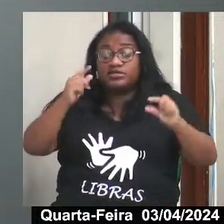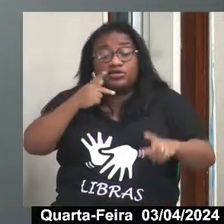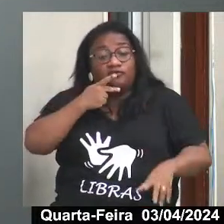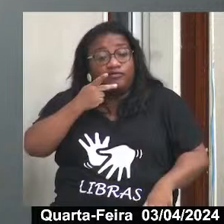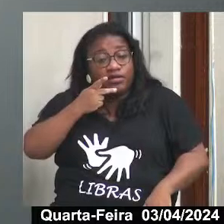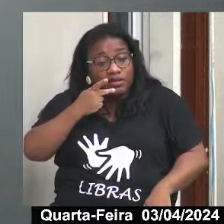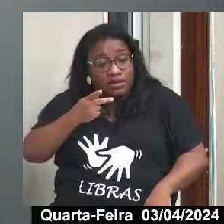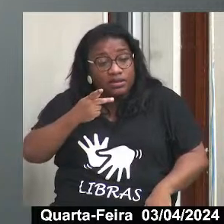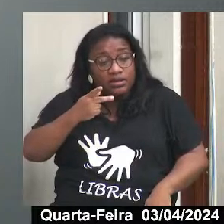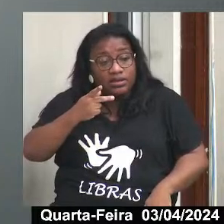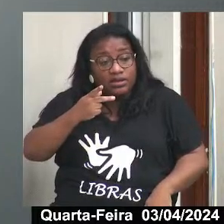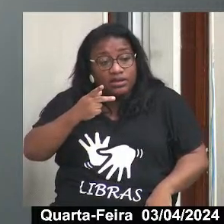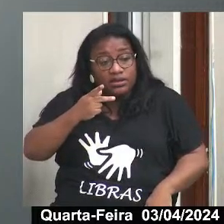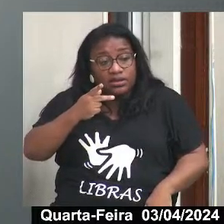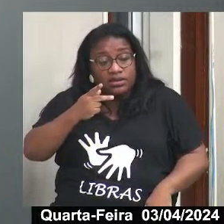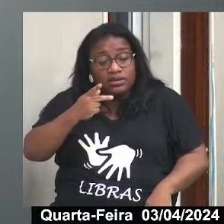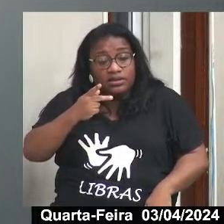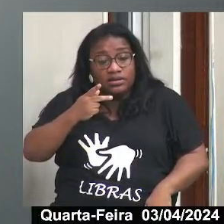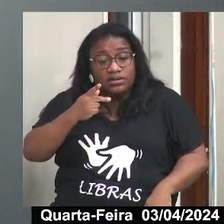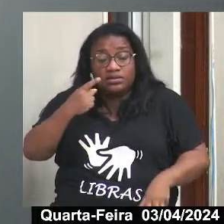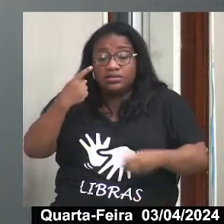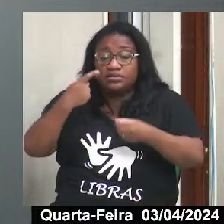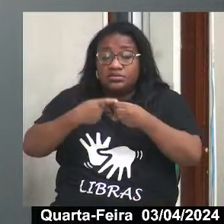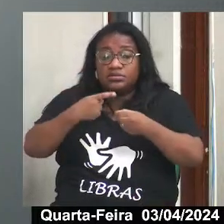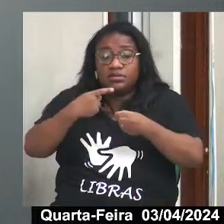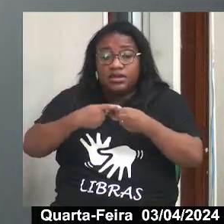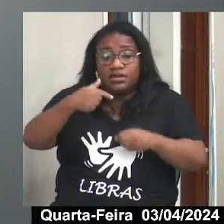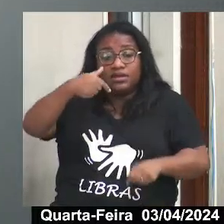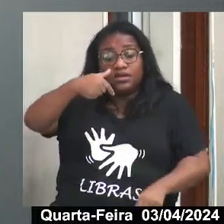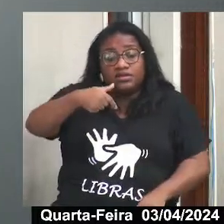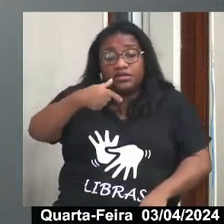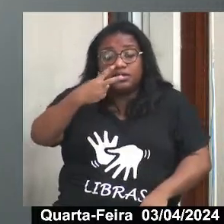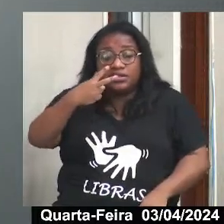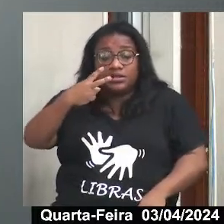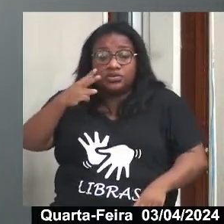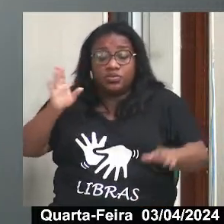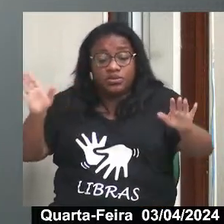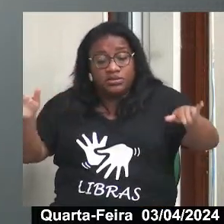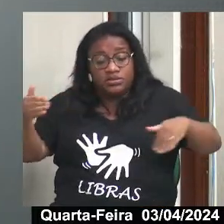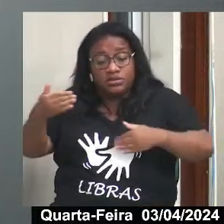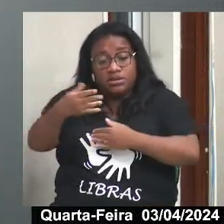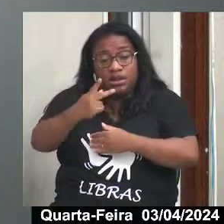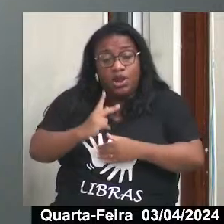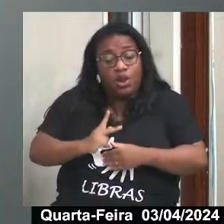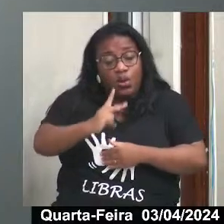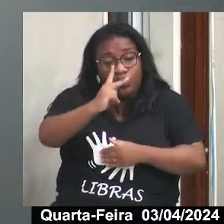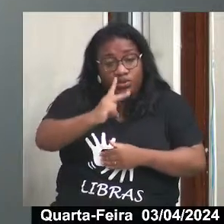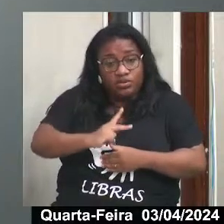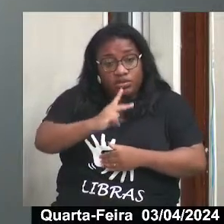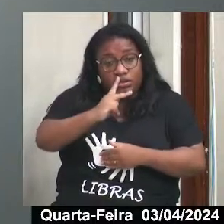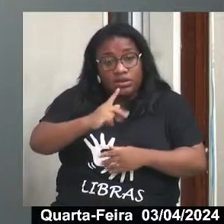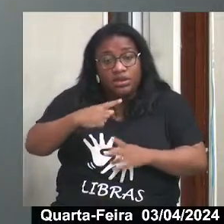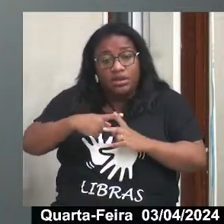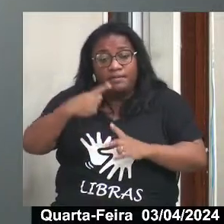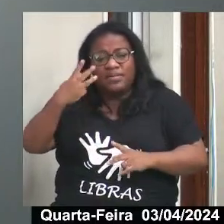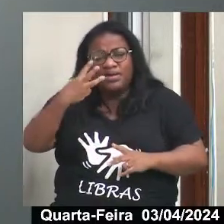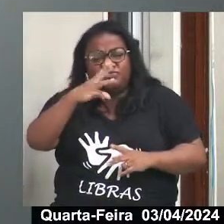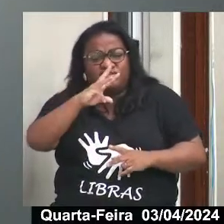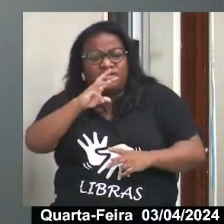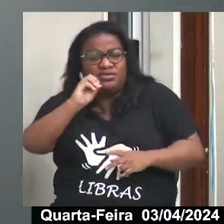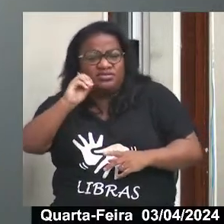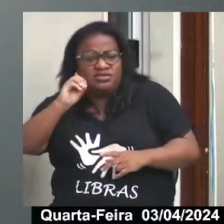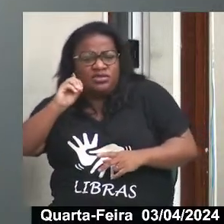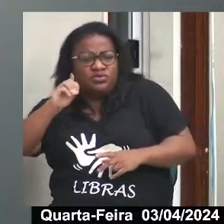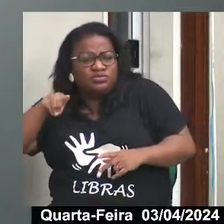eu me referi. E detalhe, nenhuma cidade que tem 72 quilômetros quadrados de extensão, mais